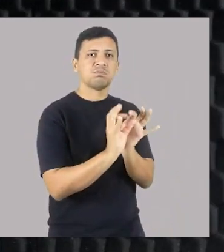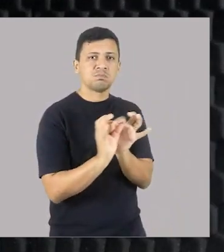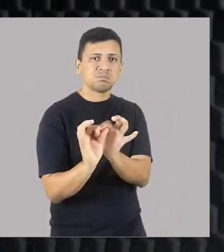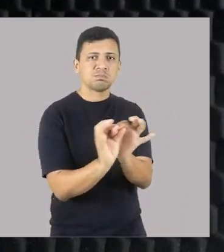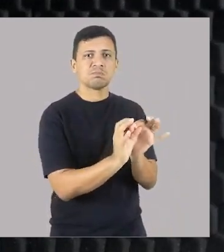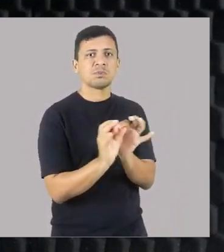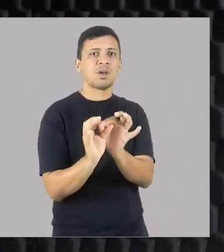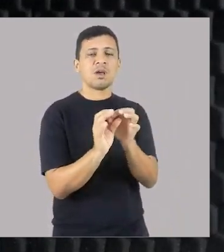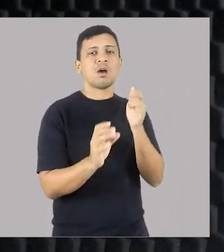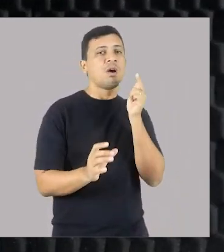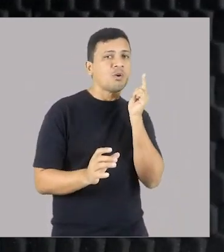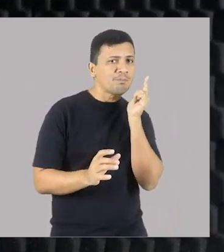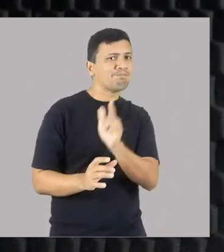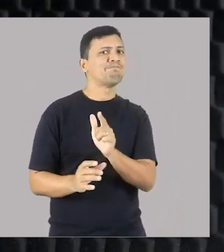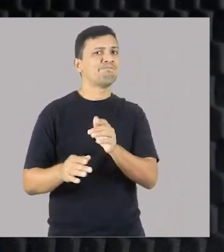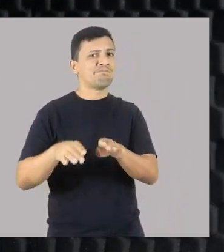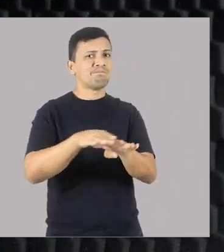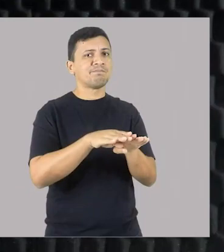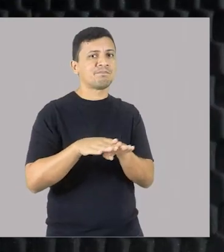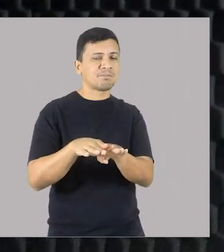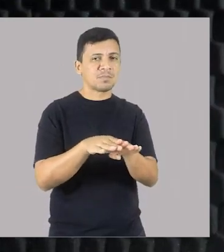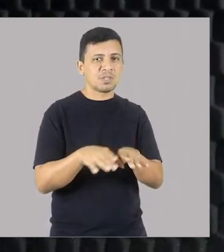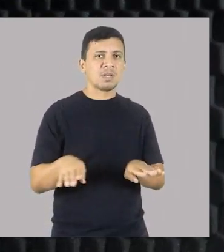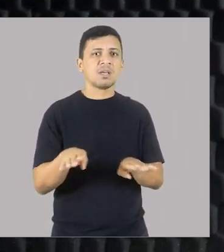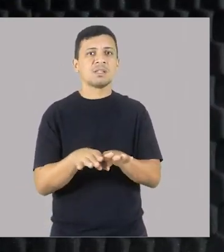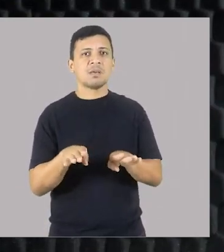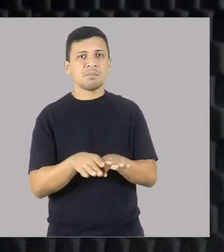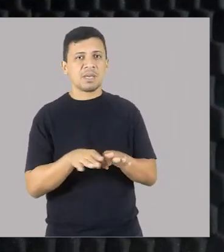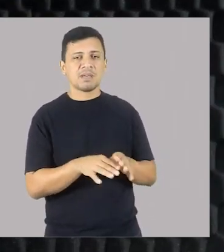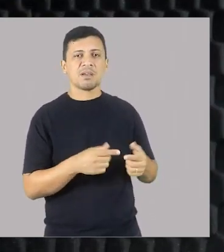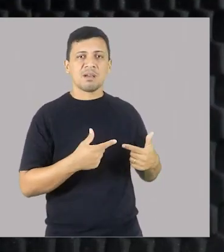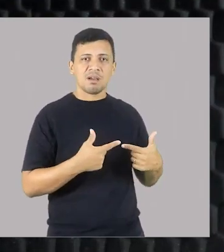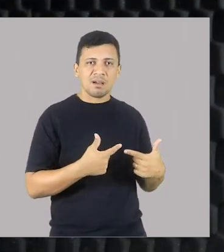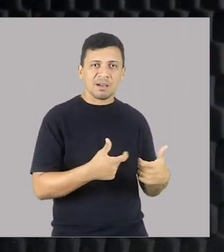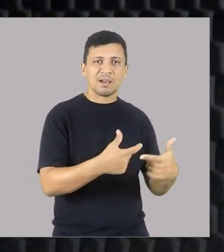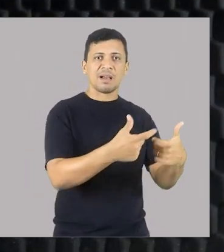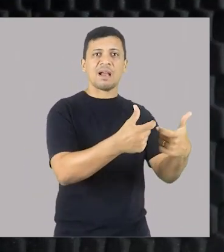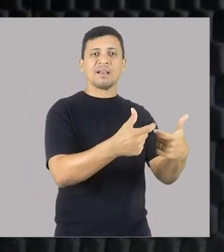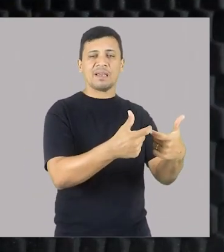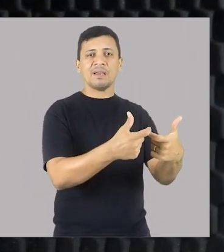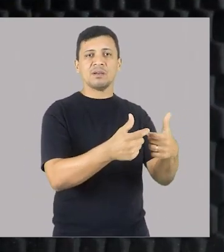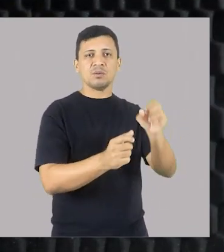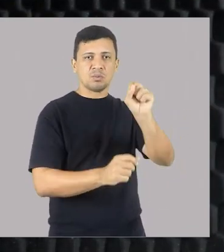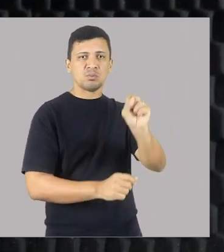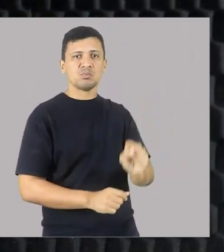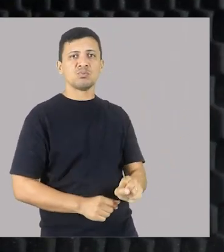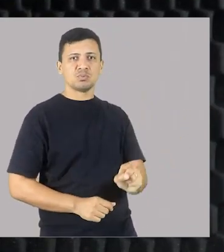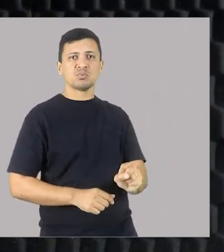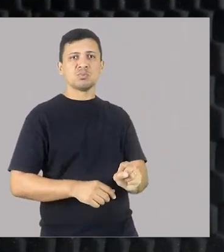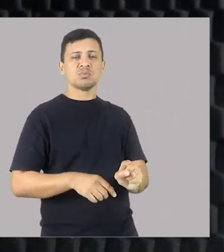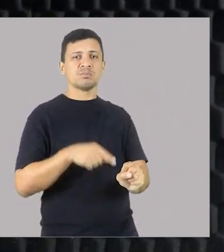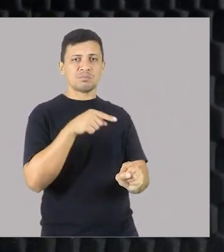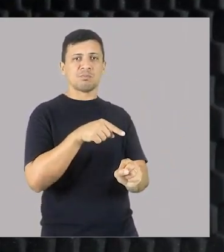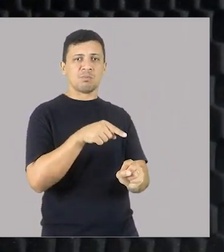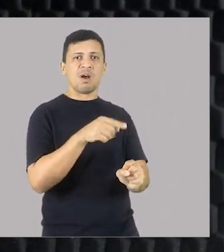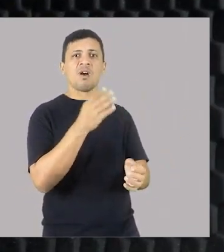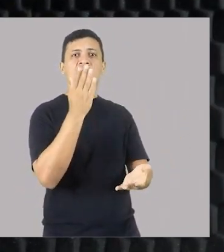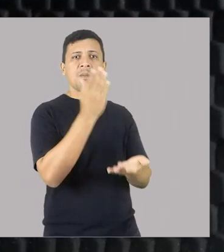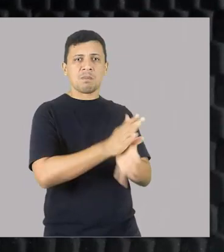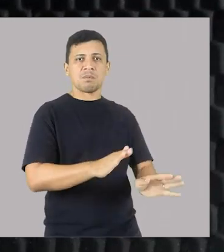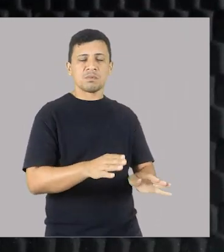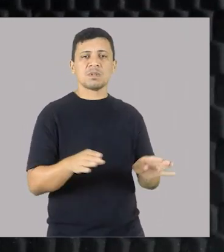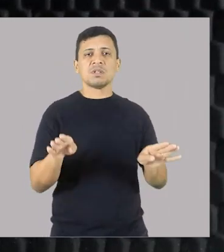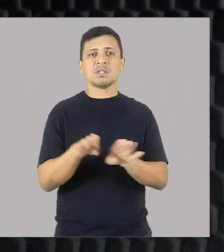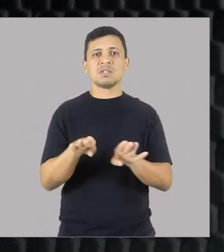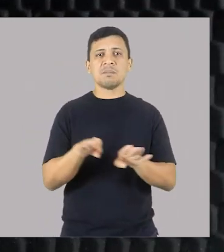garantir estabilidade. Ele conseguiu negociar o fim da farroupilha, ele reprimiu o movimento lá em